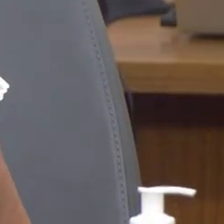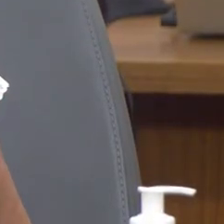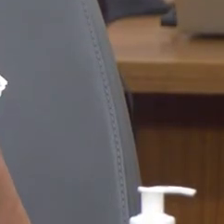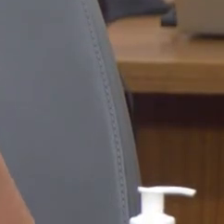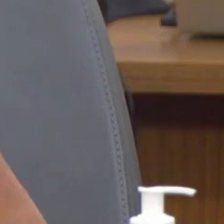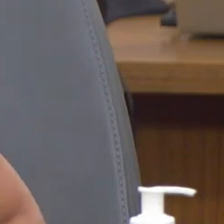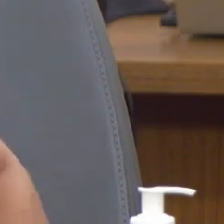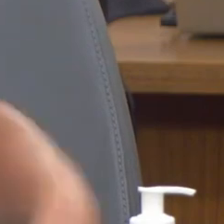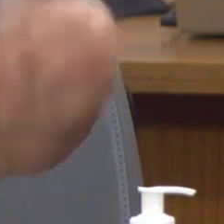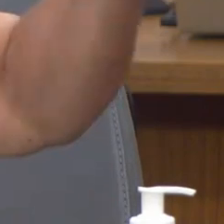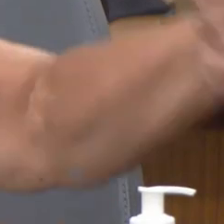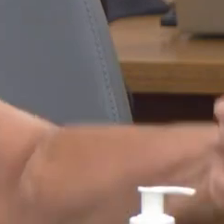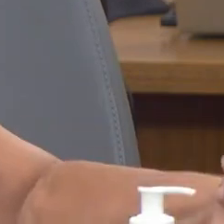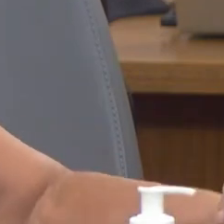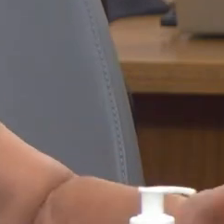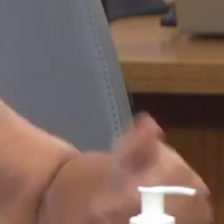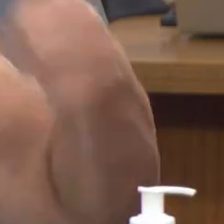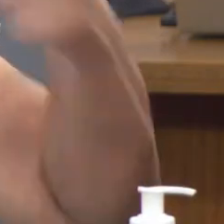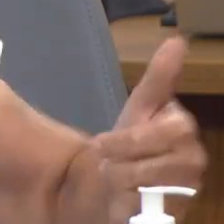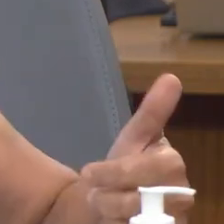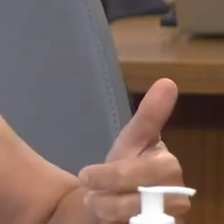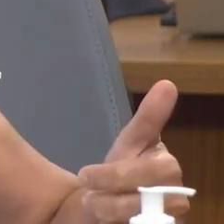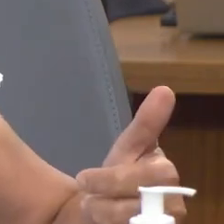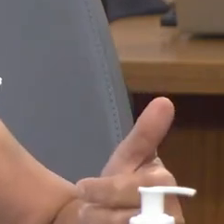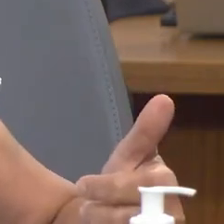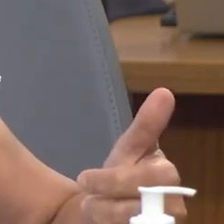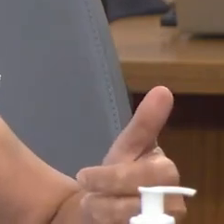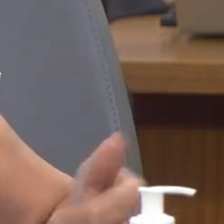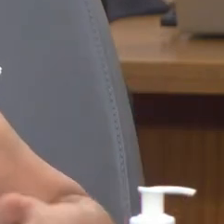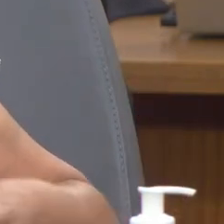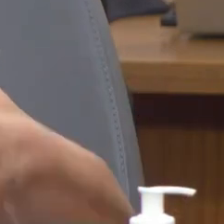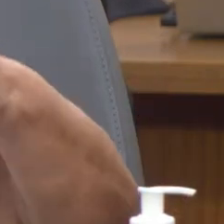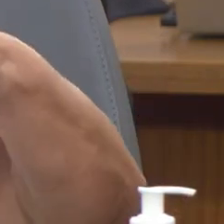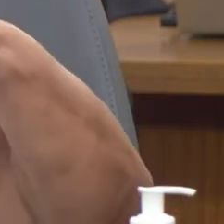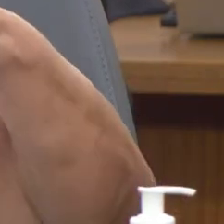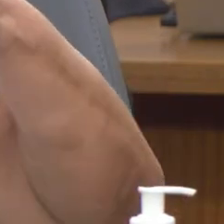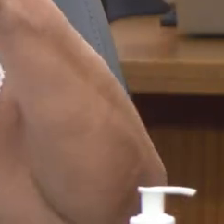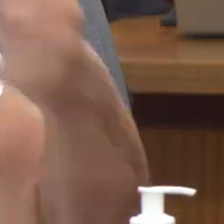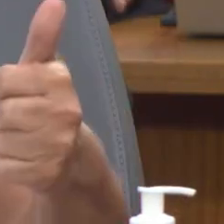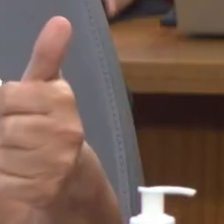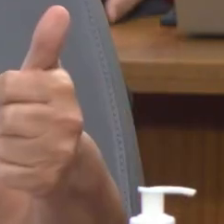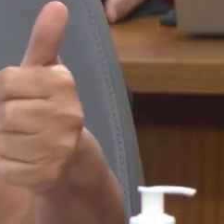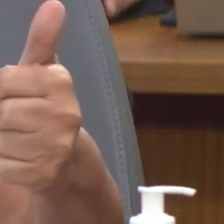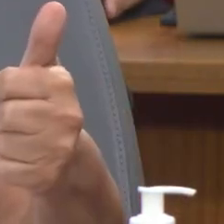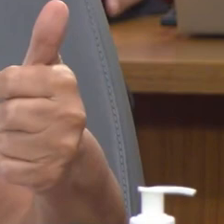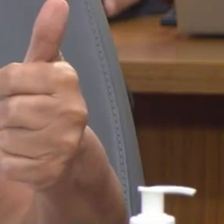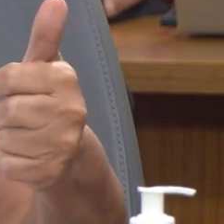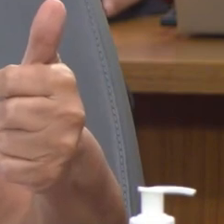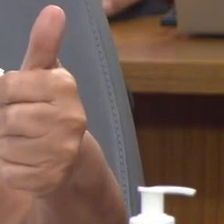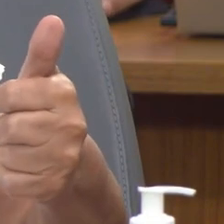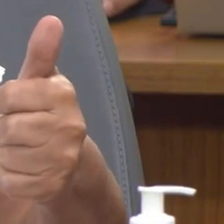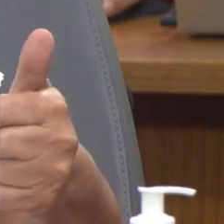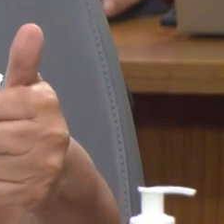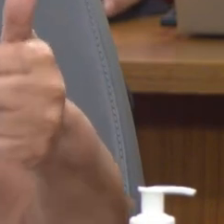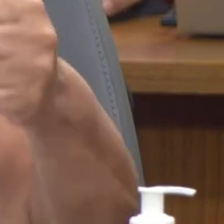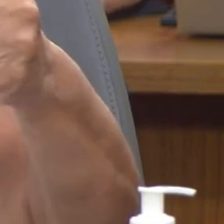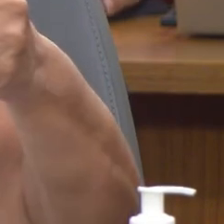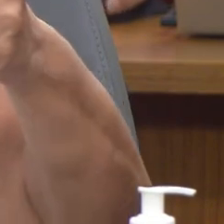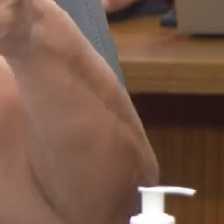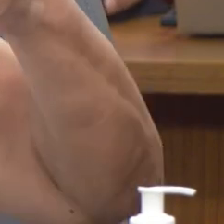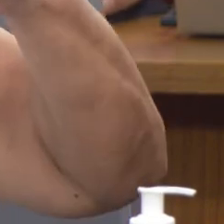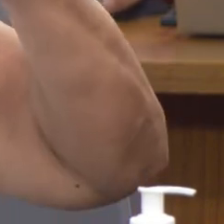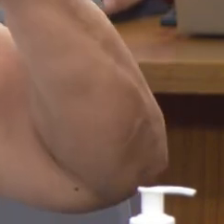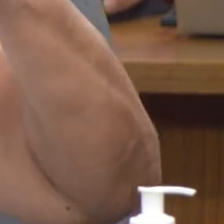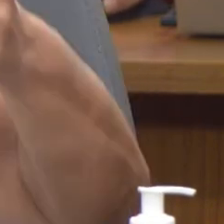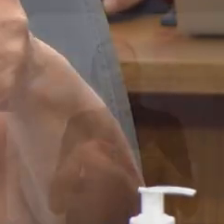ensino né as redes federais as redes estaduais né as redes municipais então